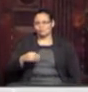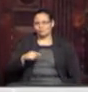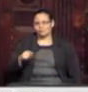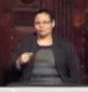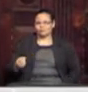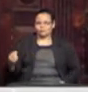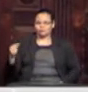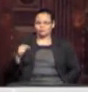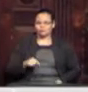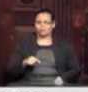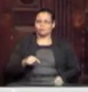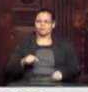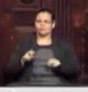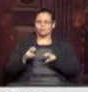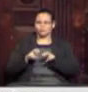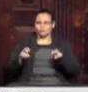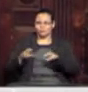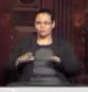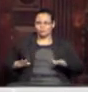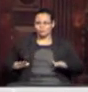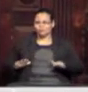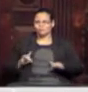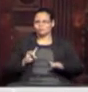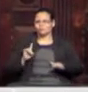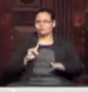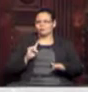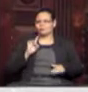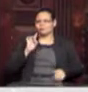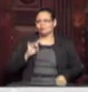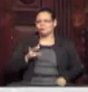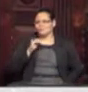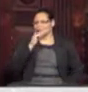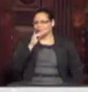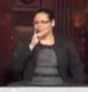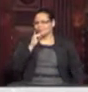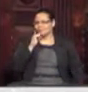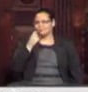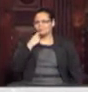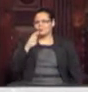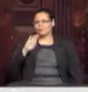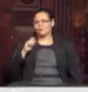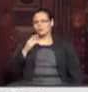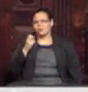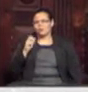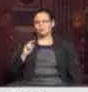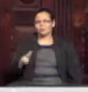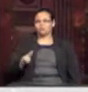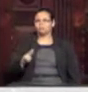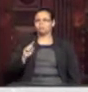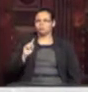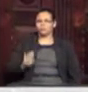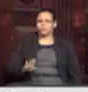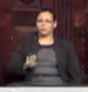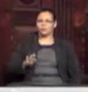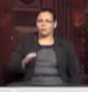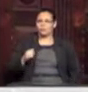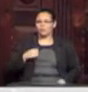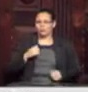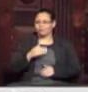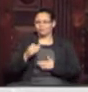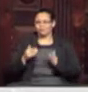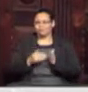veio ao plenário não trazendo um bacalhau, mas trazendo uma bacalhoada